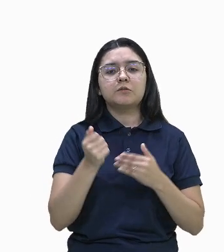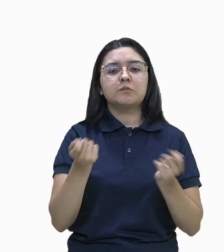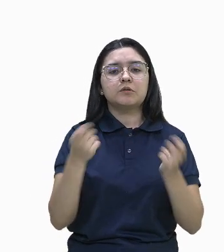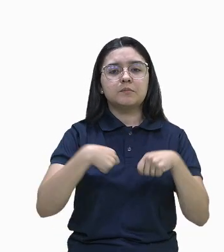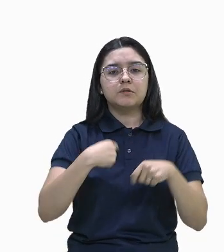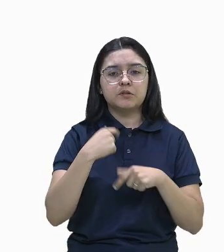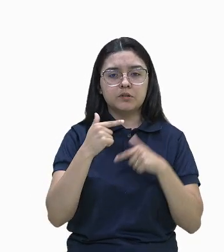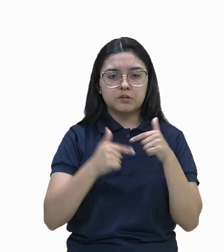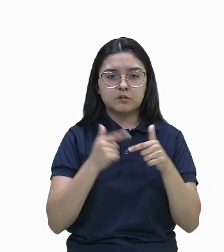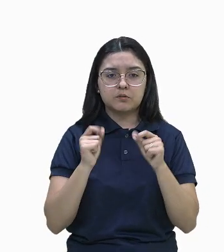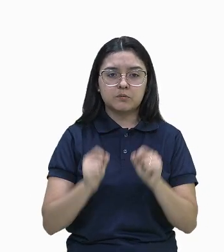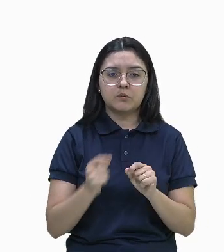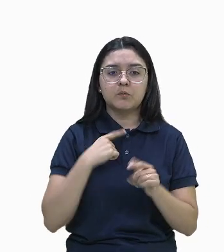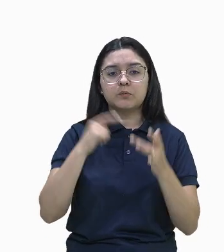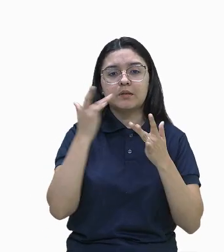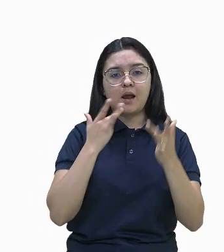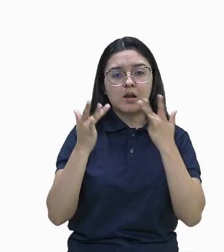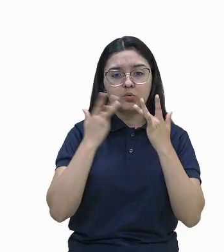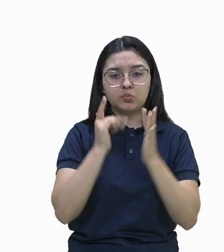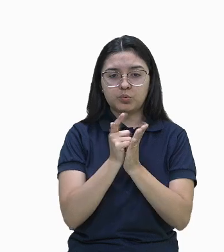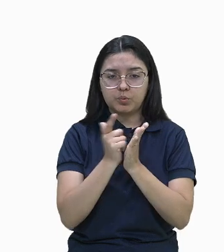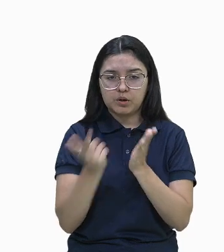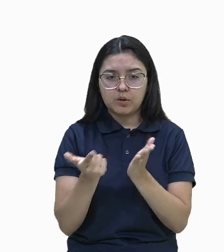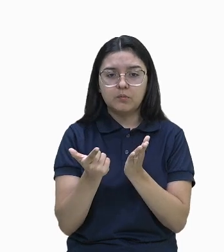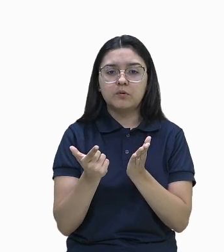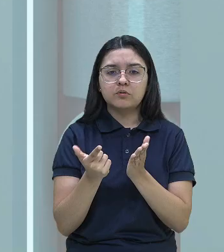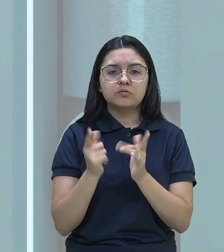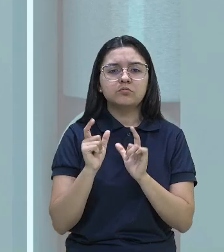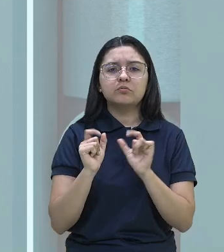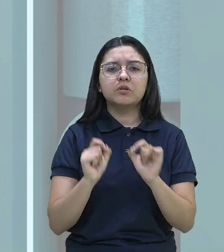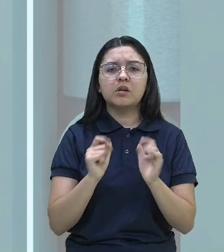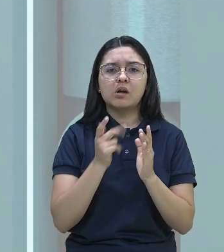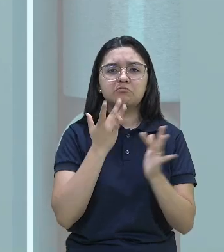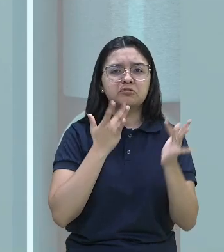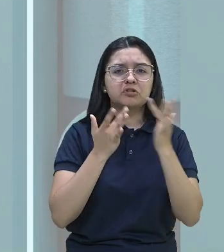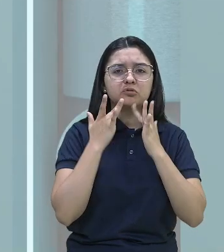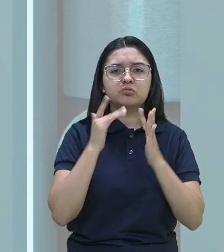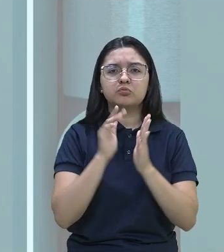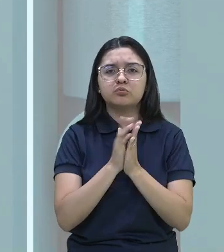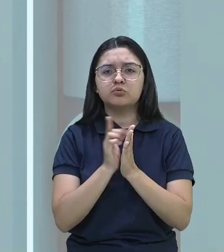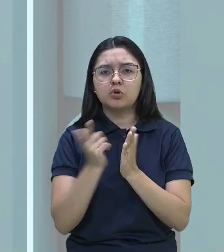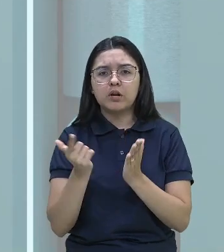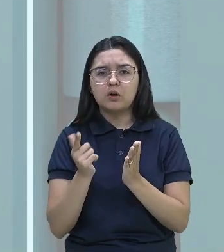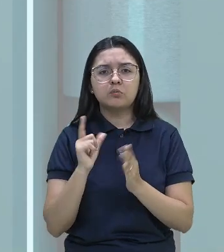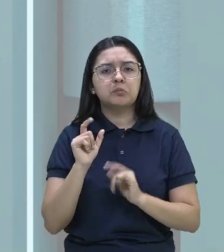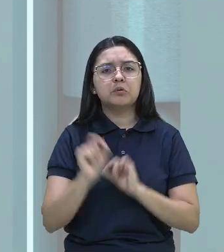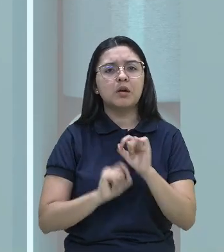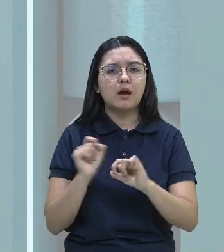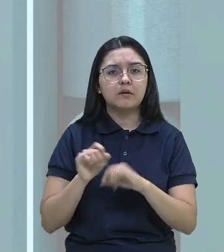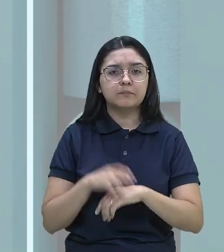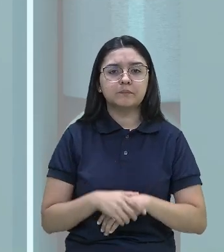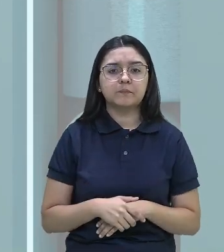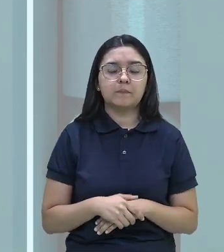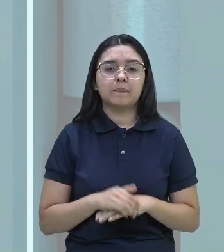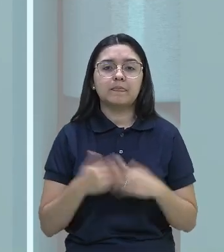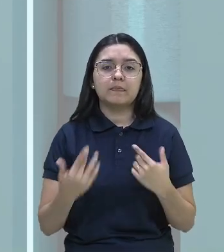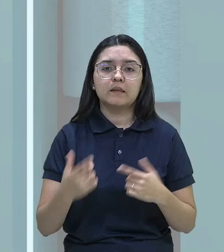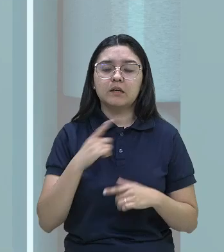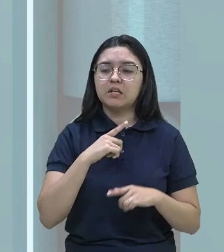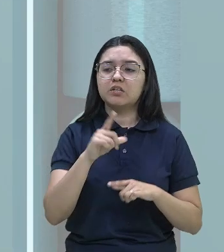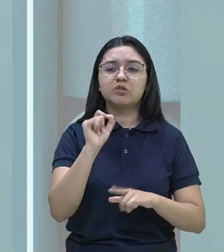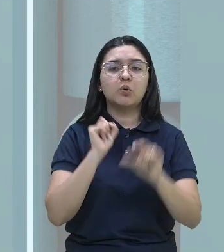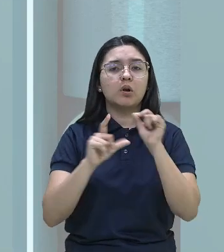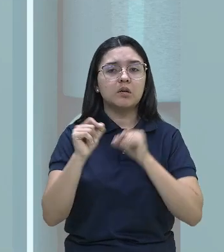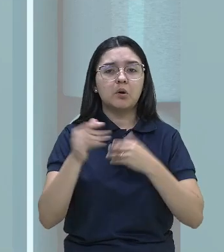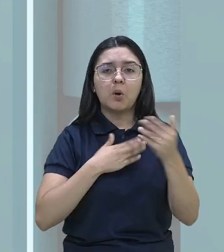o teatro-jornal. Então, o teatro-jornal, o que era o teatro-jornal? O teatro-jornal, ele pegava qualquer